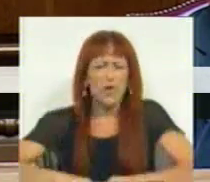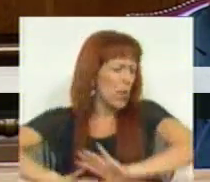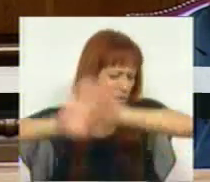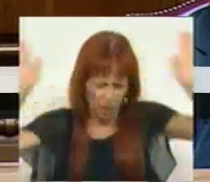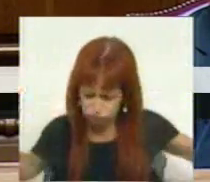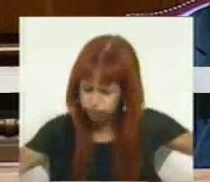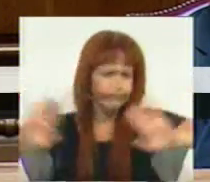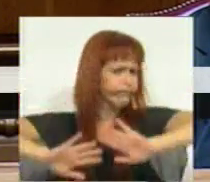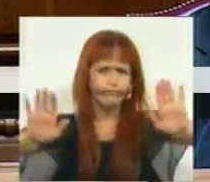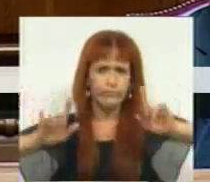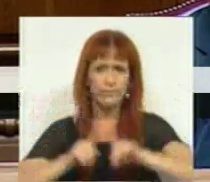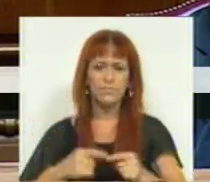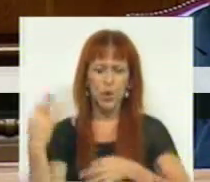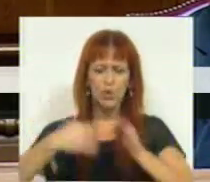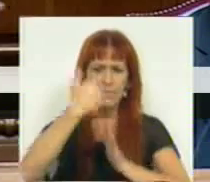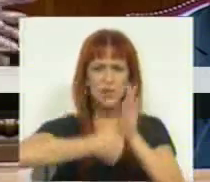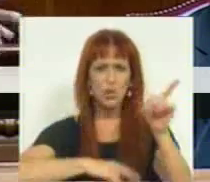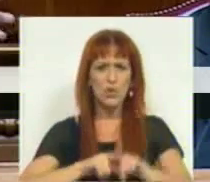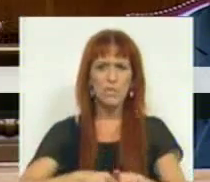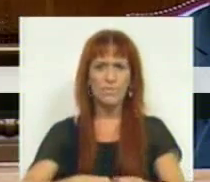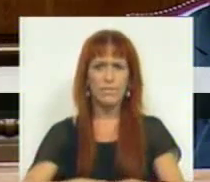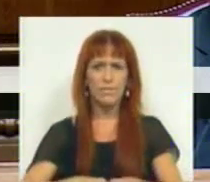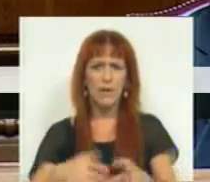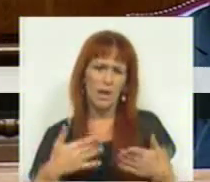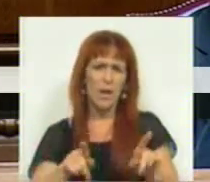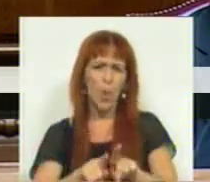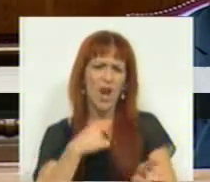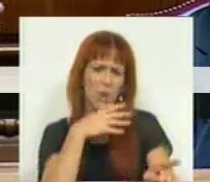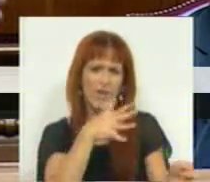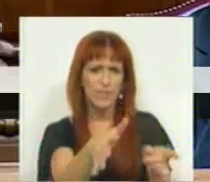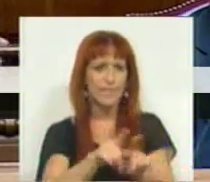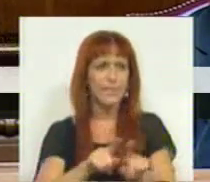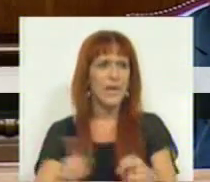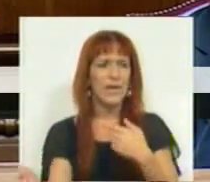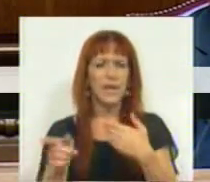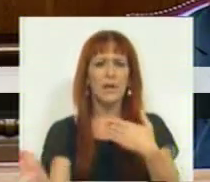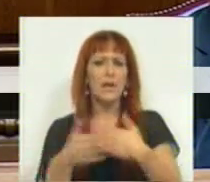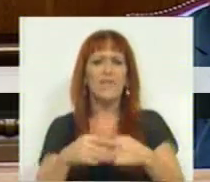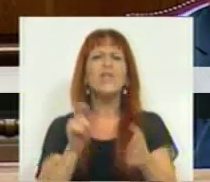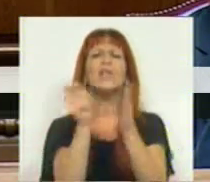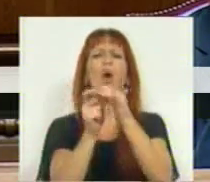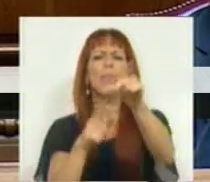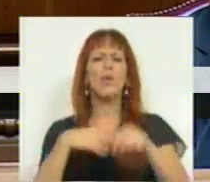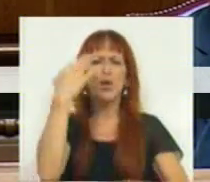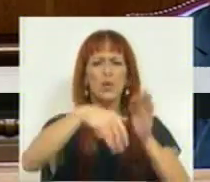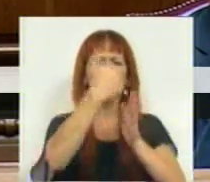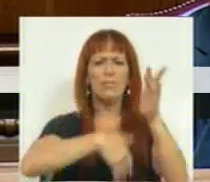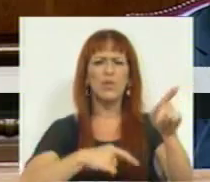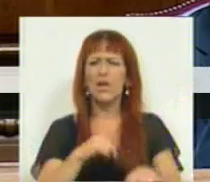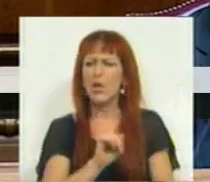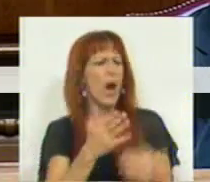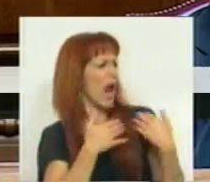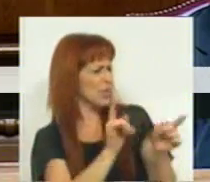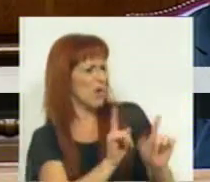acompanhar. O Tribunal Constitucional, deixe-me só dizer isto para encerrar esse tópico, o Tribunal Constitucional não